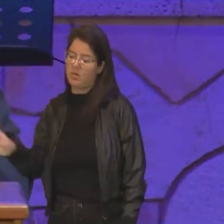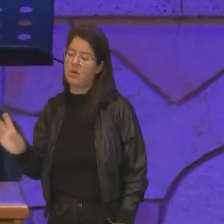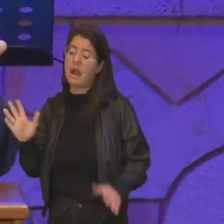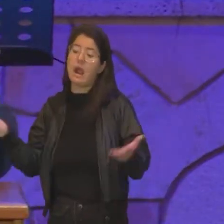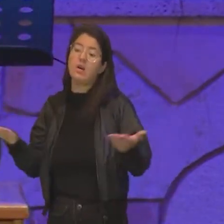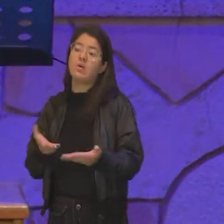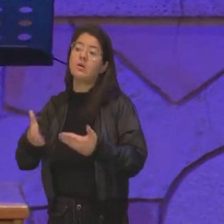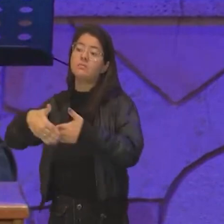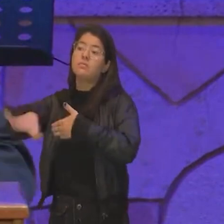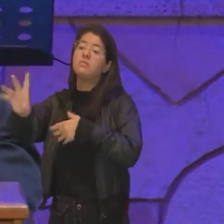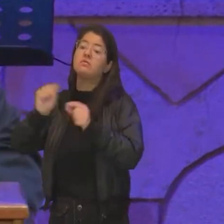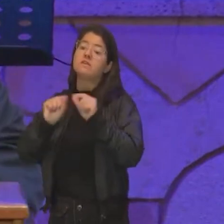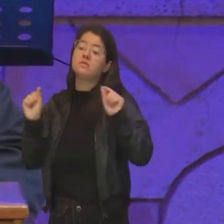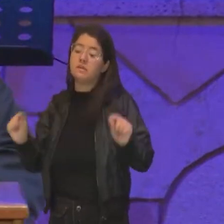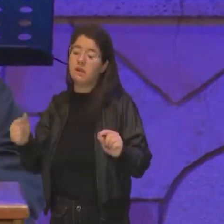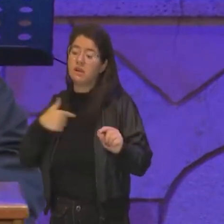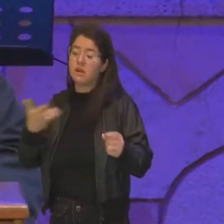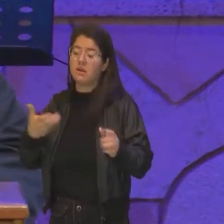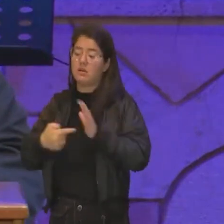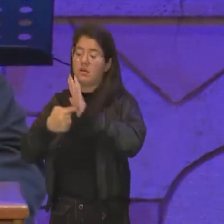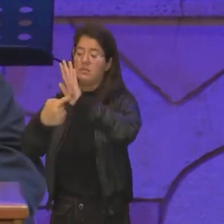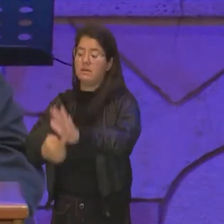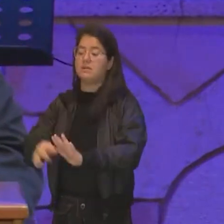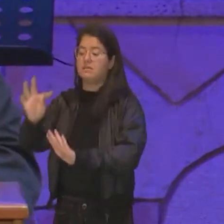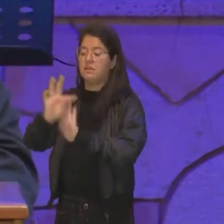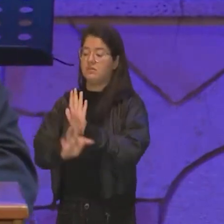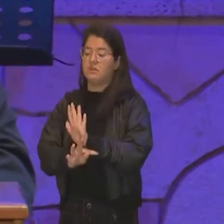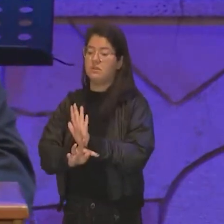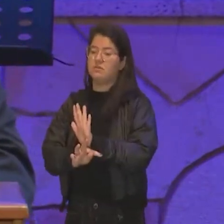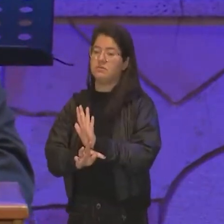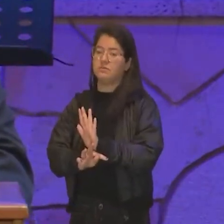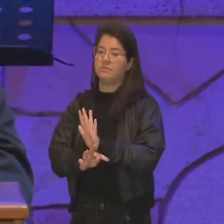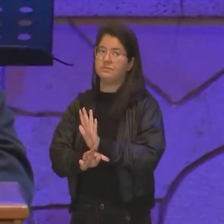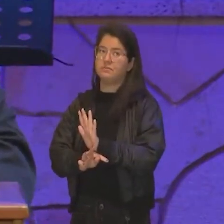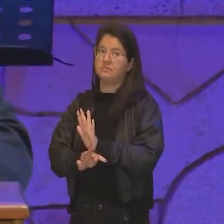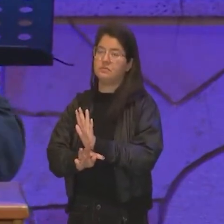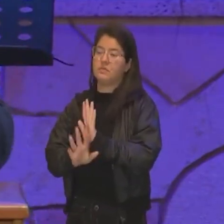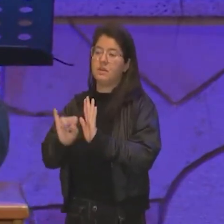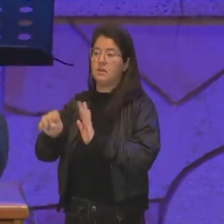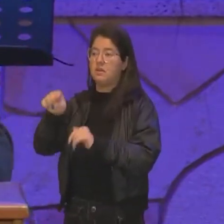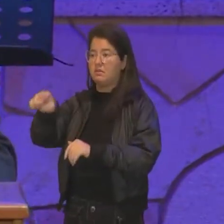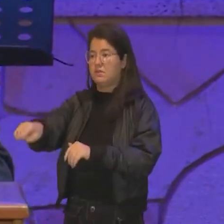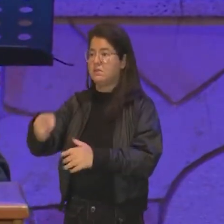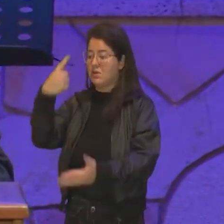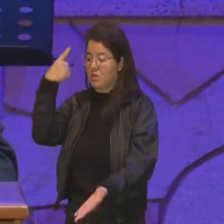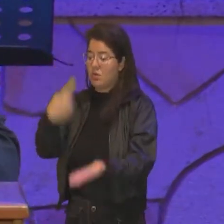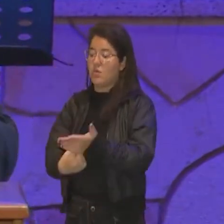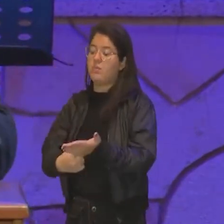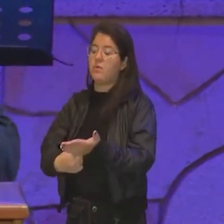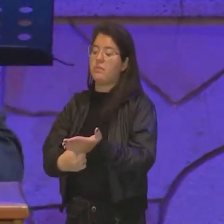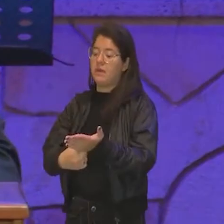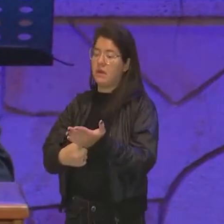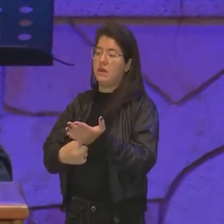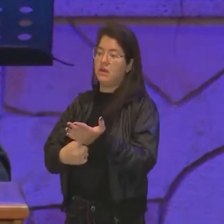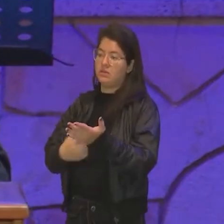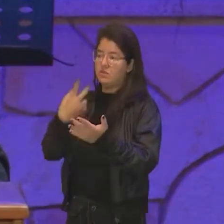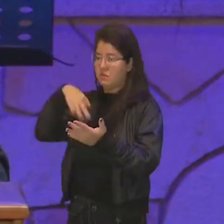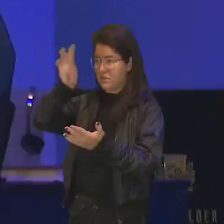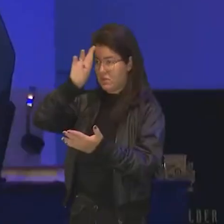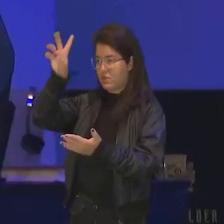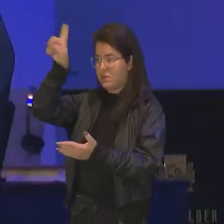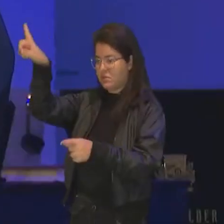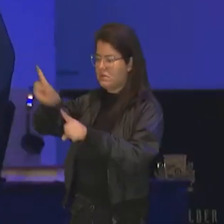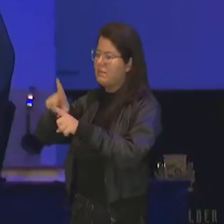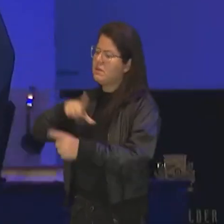E eu quero lhe apresentar exatamente isso nesse texto. Se você se compromete com o Senhor se compromete com